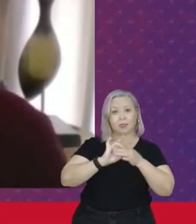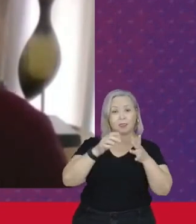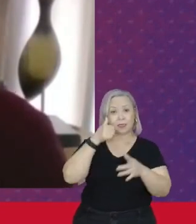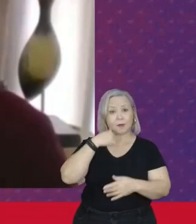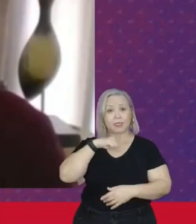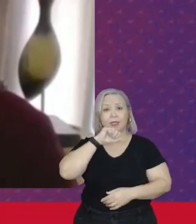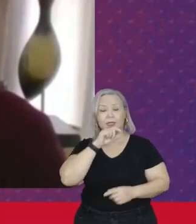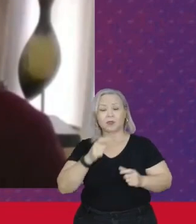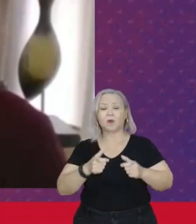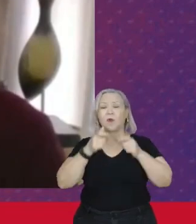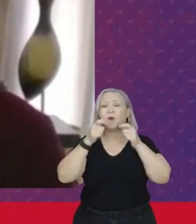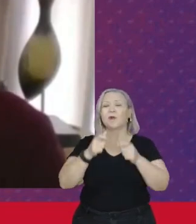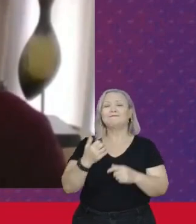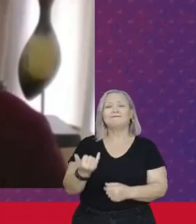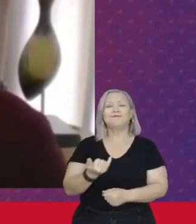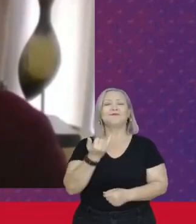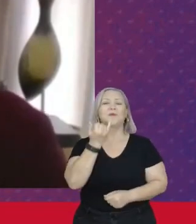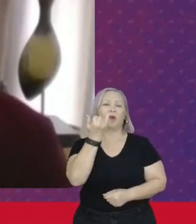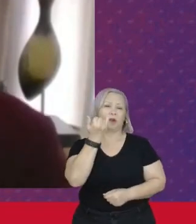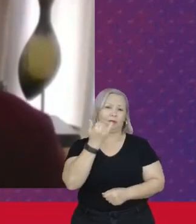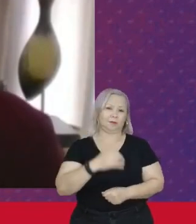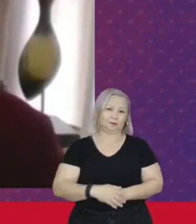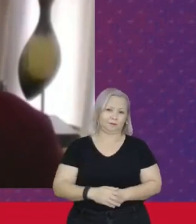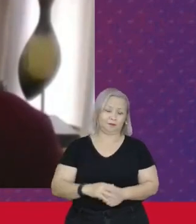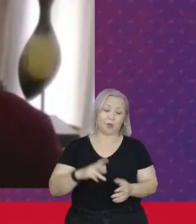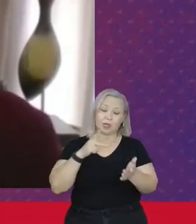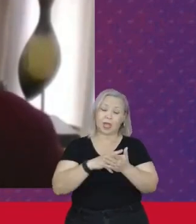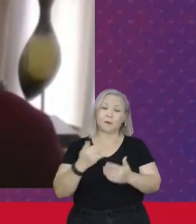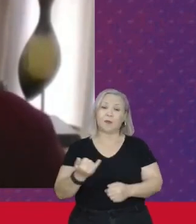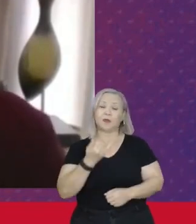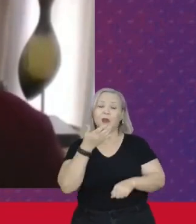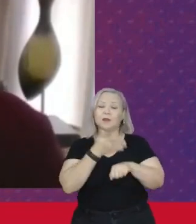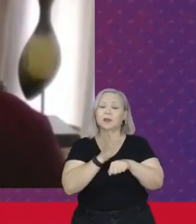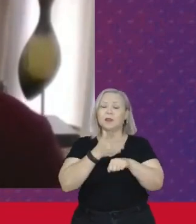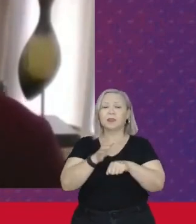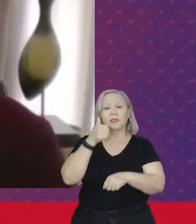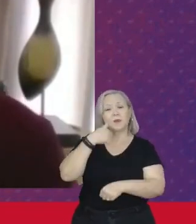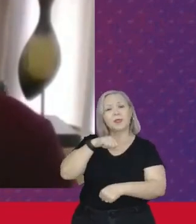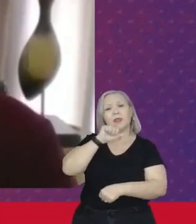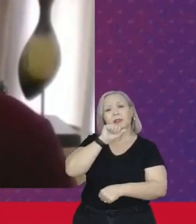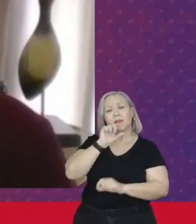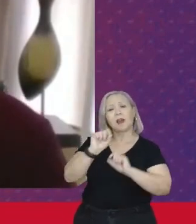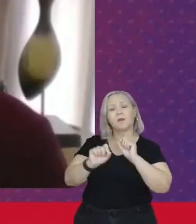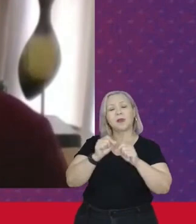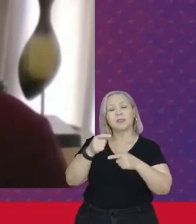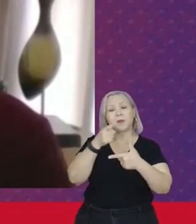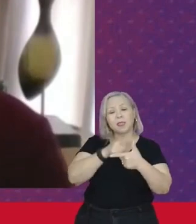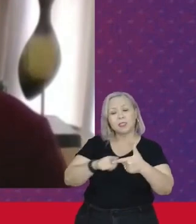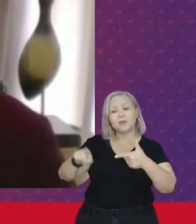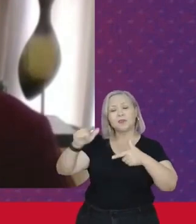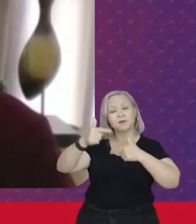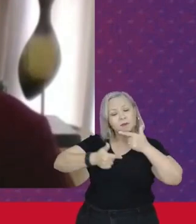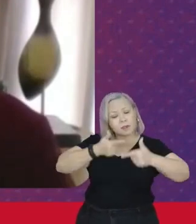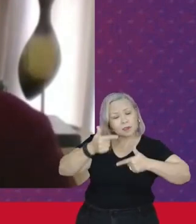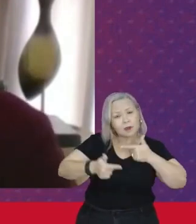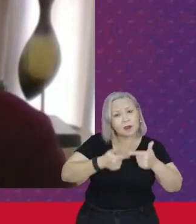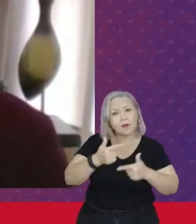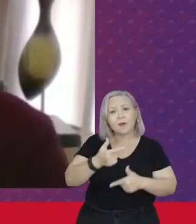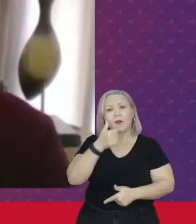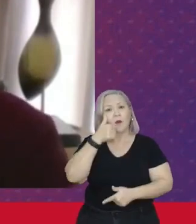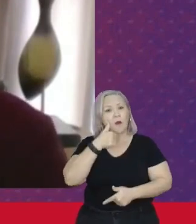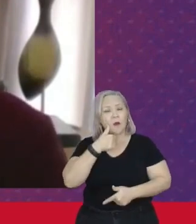um espaço importantíssimo para o exercício da maternagem, mas também de divisão das tarefas com os